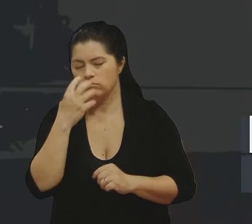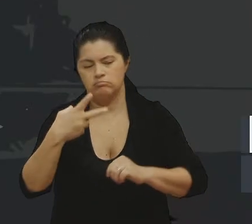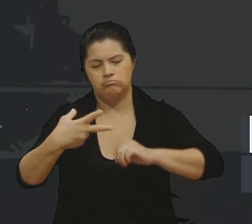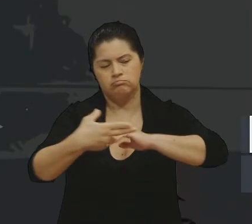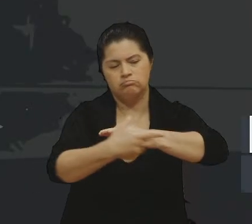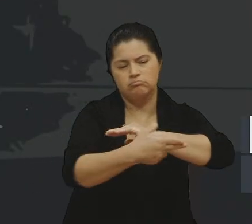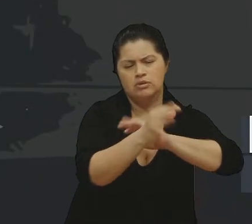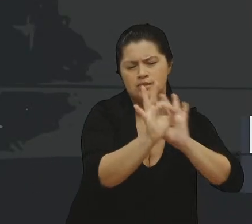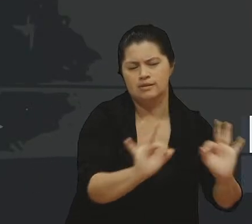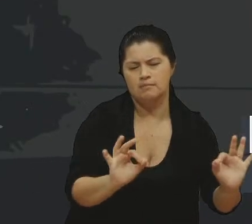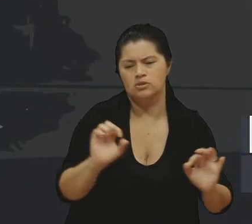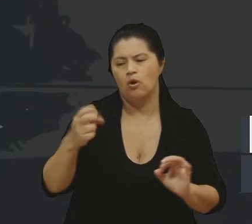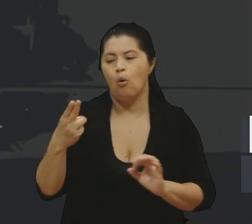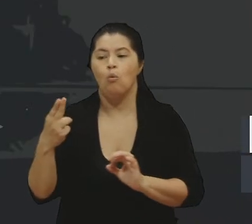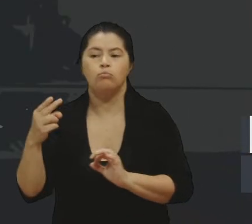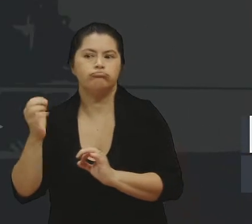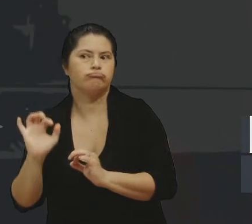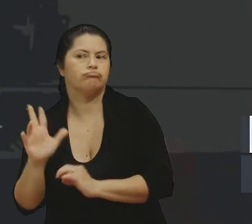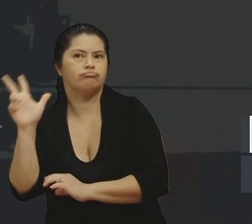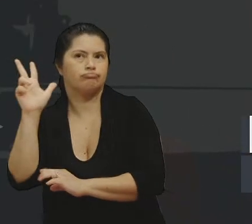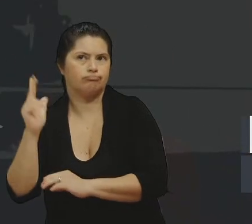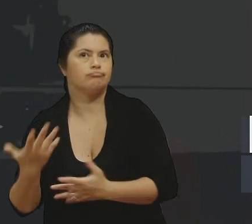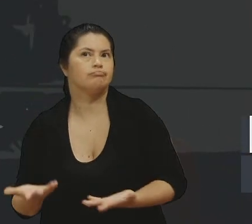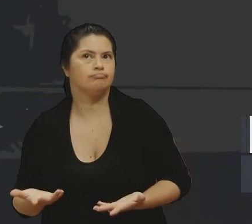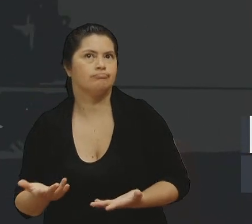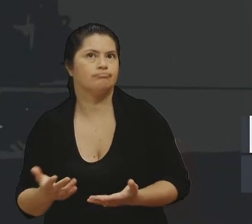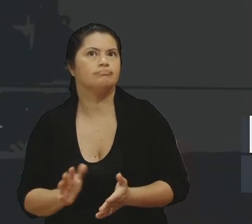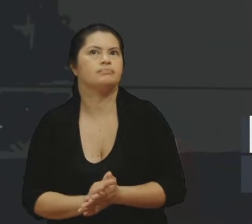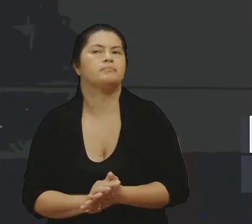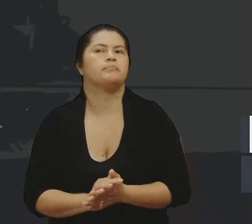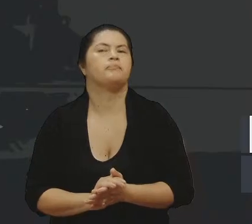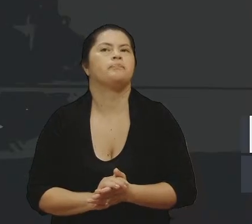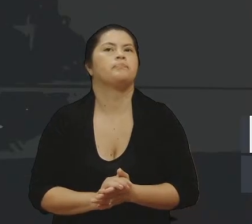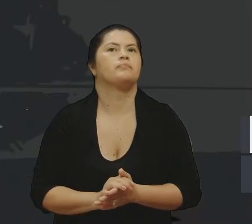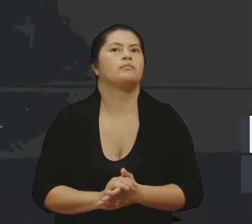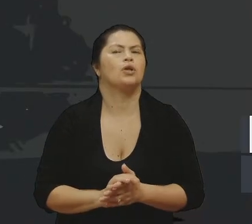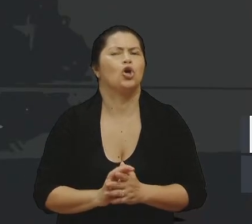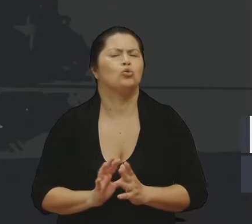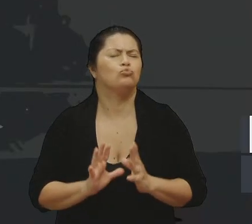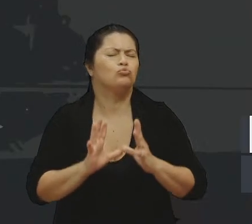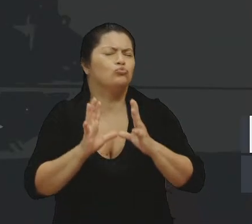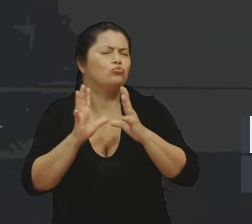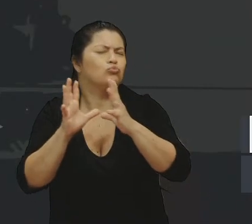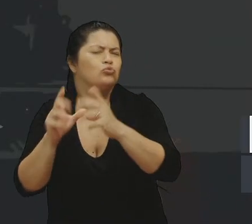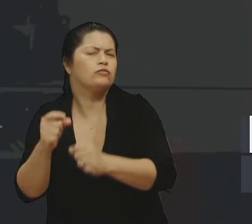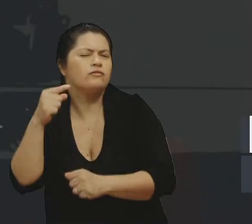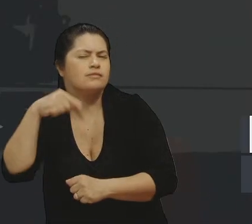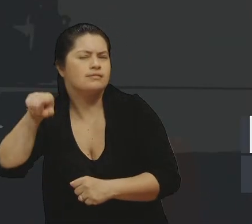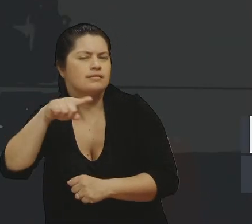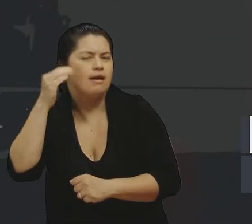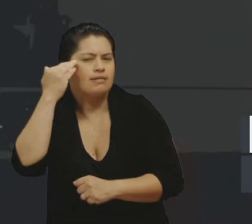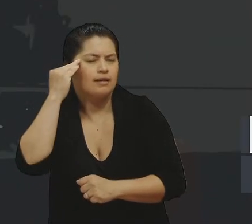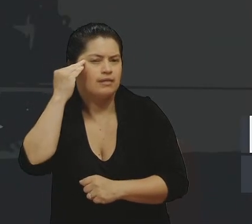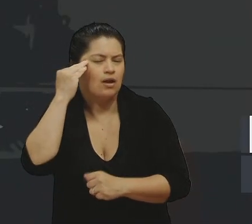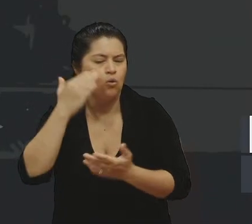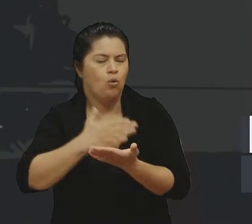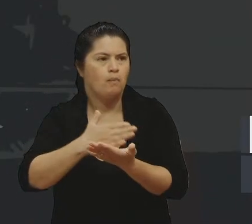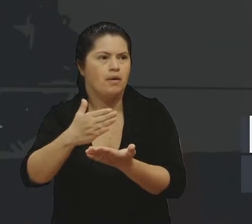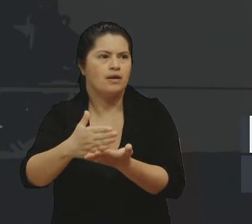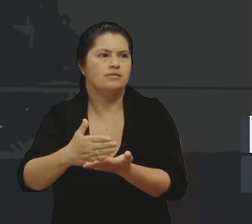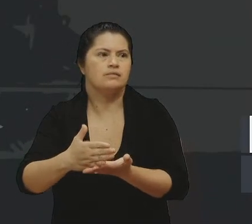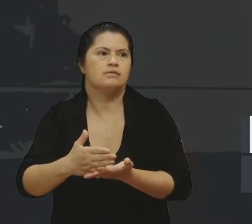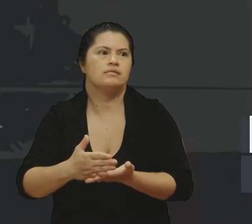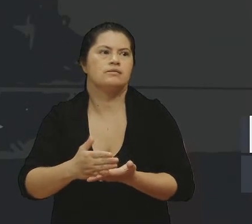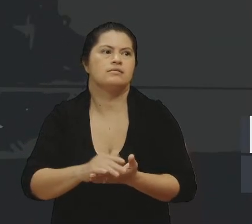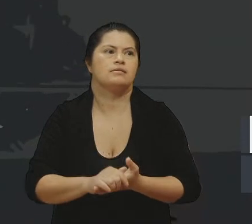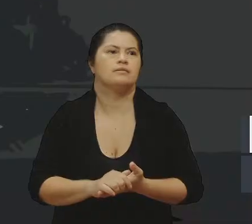dois. Tá? Tudo isso para gerar mais resultado. E tudo isso, gente, vocês vão entender que a partir do momento que você começa a pensar assim, uma outra coisa